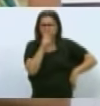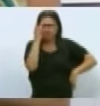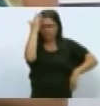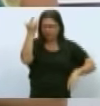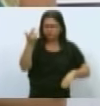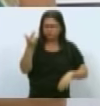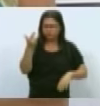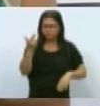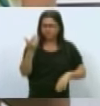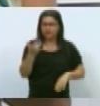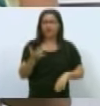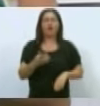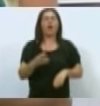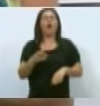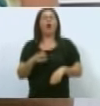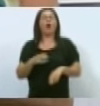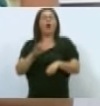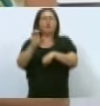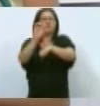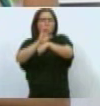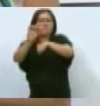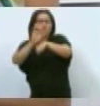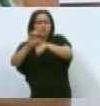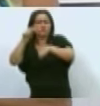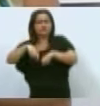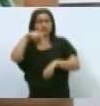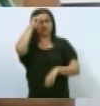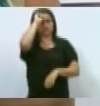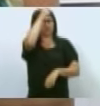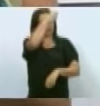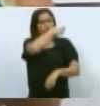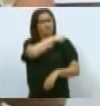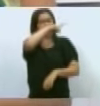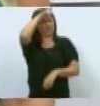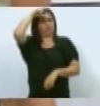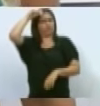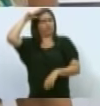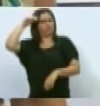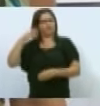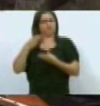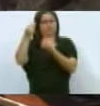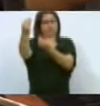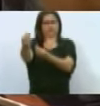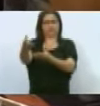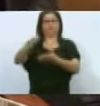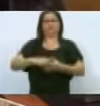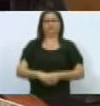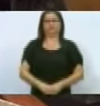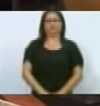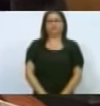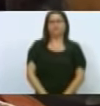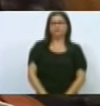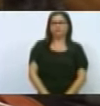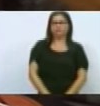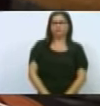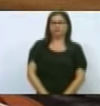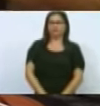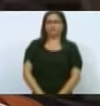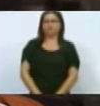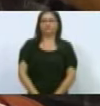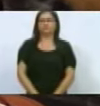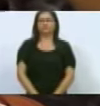foi conferir um curso que a Prefeitura de São José do Rio Preto oferece. Vamos ver. Era um mundo pra